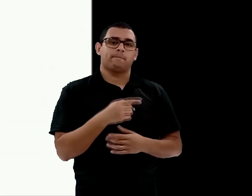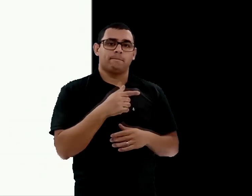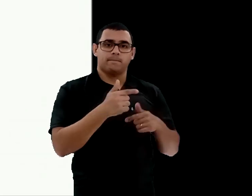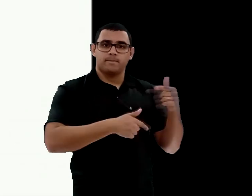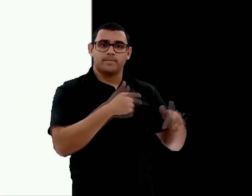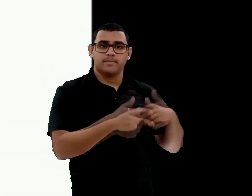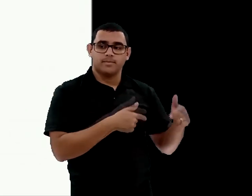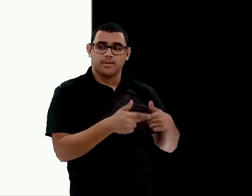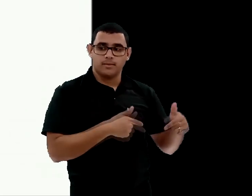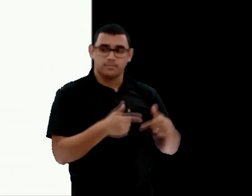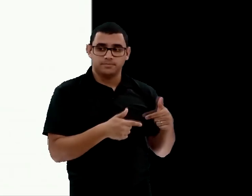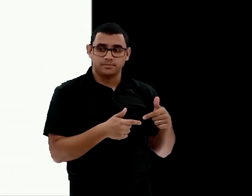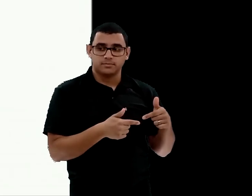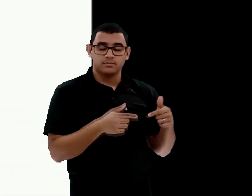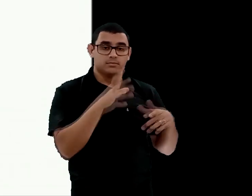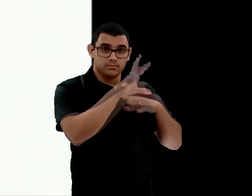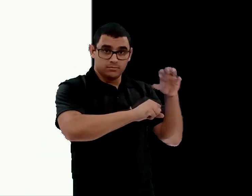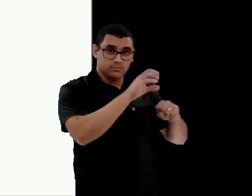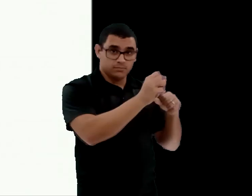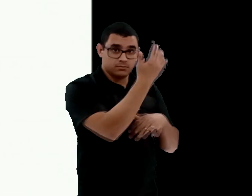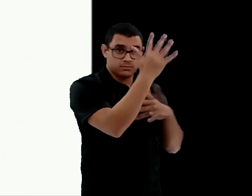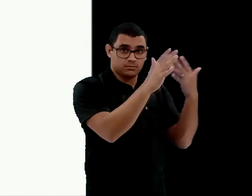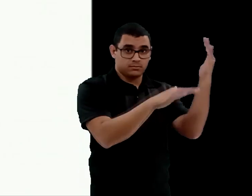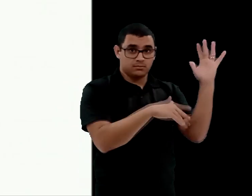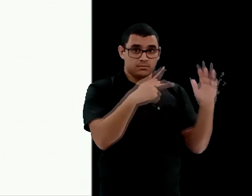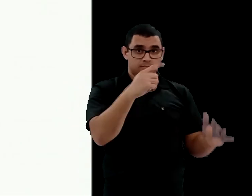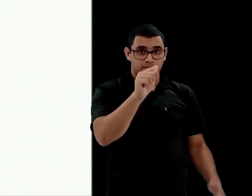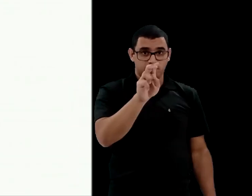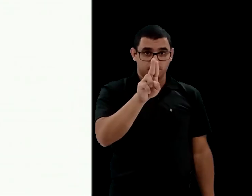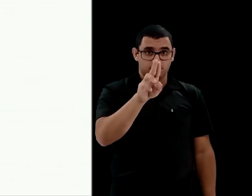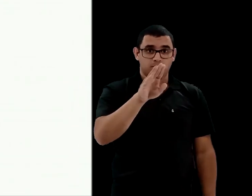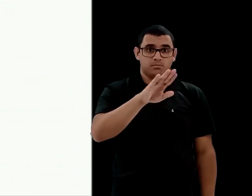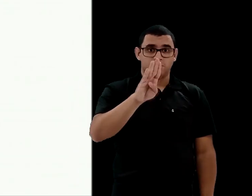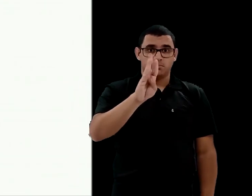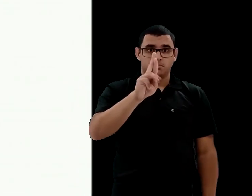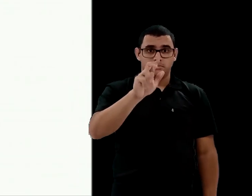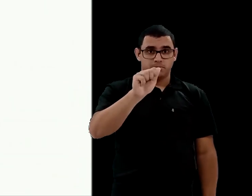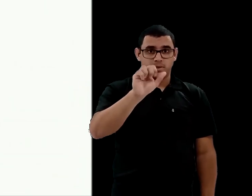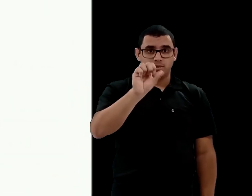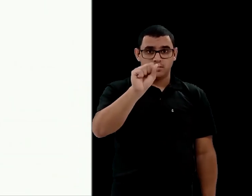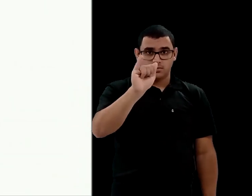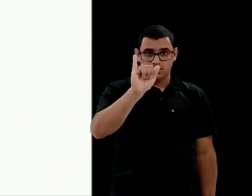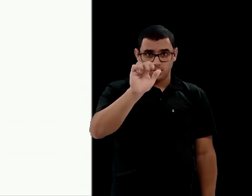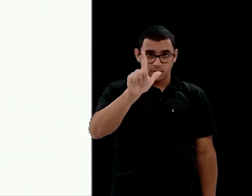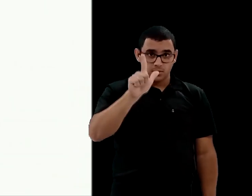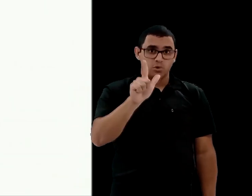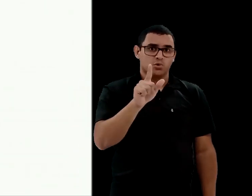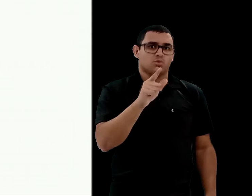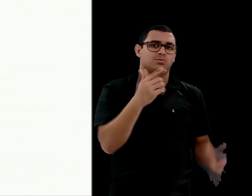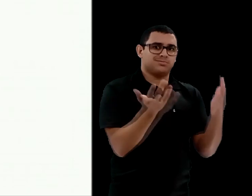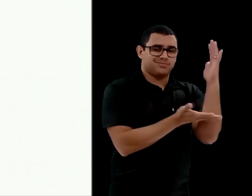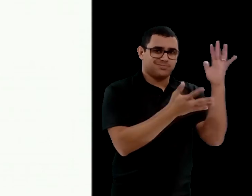Para esse trabalho, tanto da extração do pau-brasil inicialmente e posteriormente para o cultivo